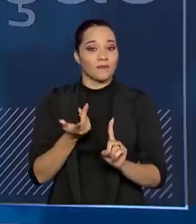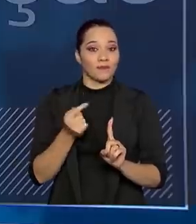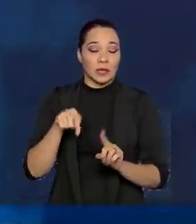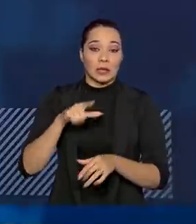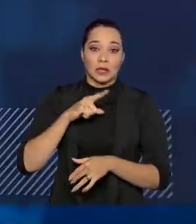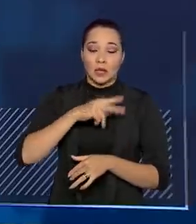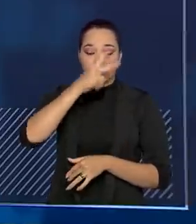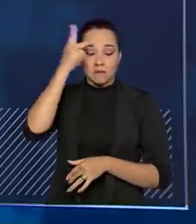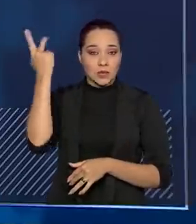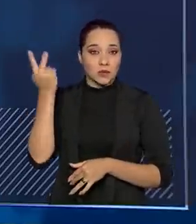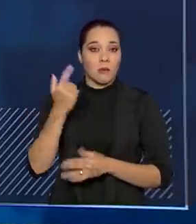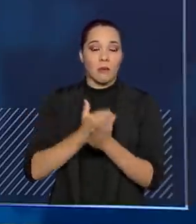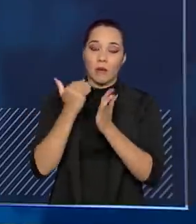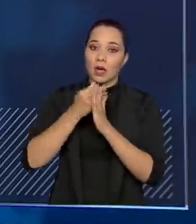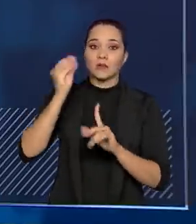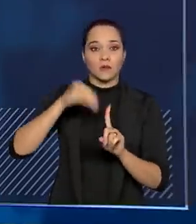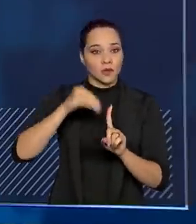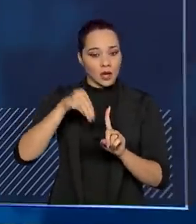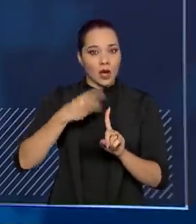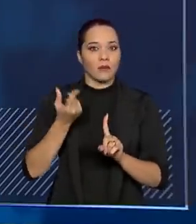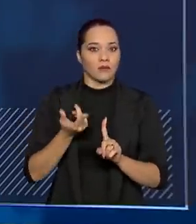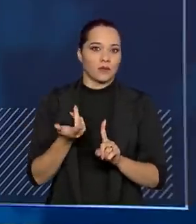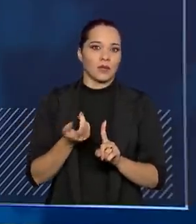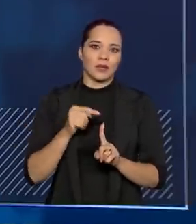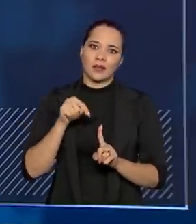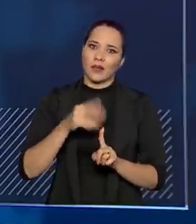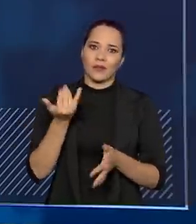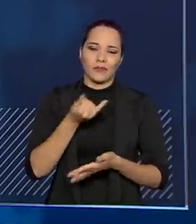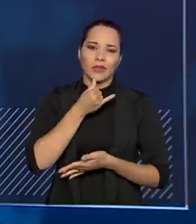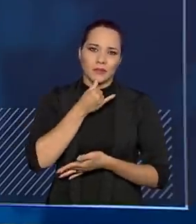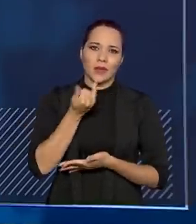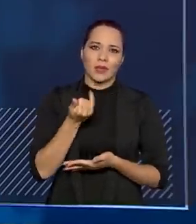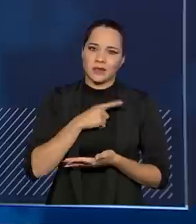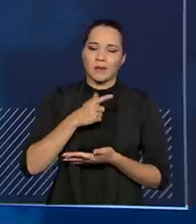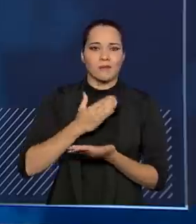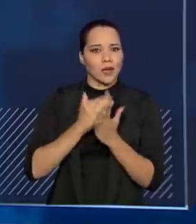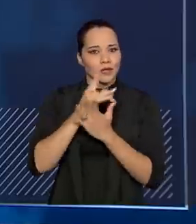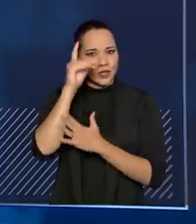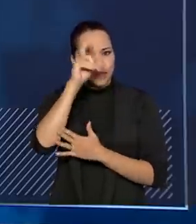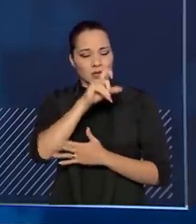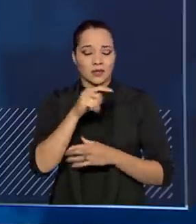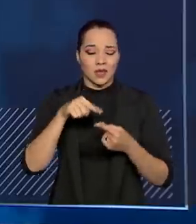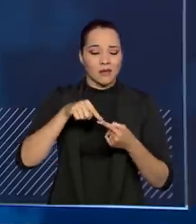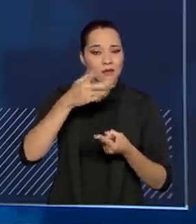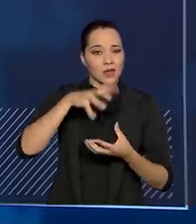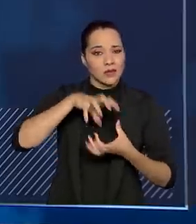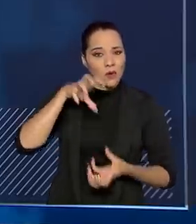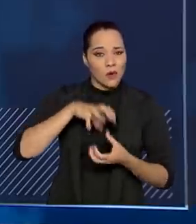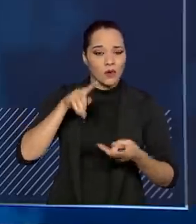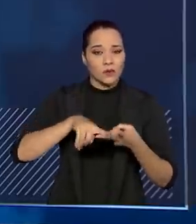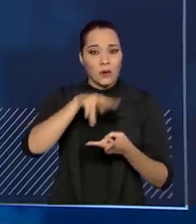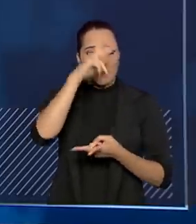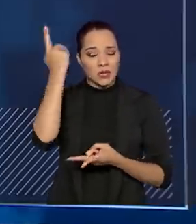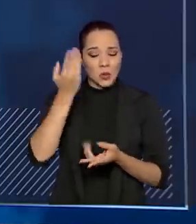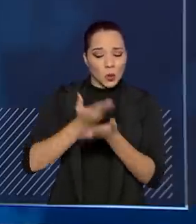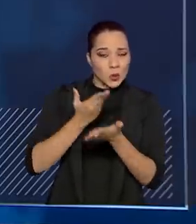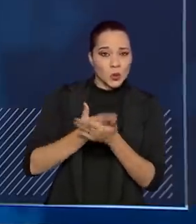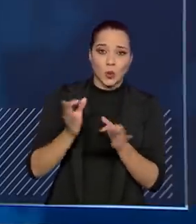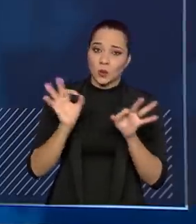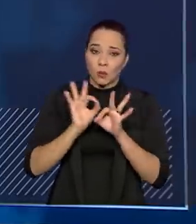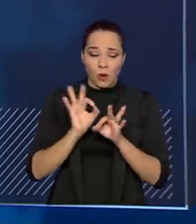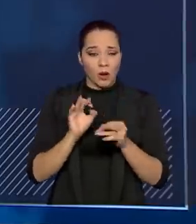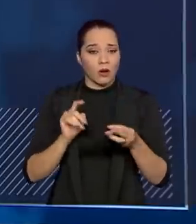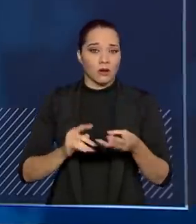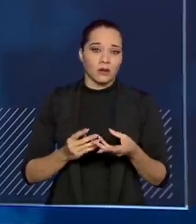temos aqueles que são mais vulneráveis ainda, né? Aqueles que, infelizmente, têm mais dificuldades. Os idosos, os que não tiveram uma